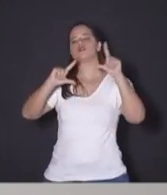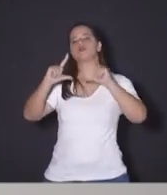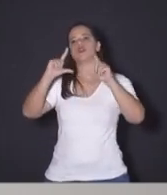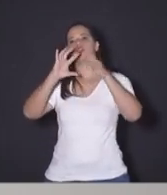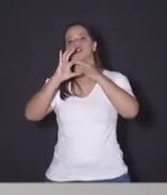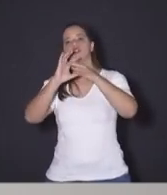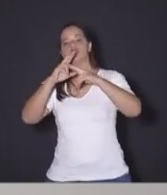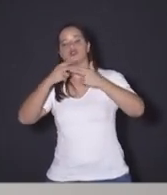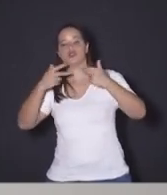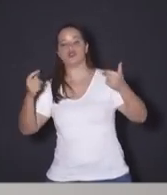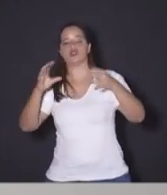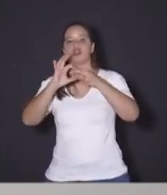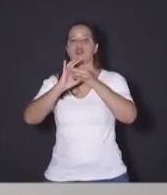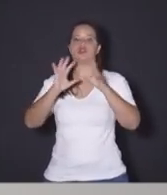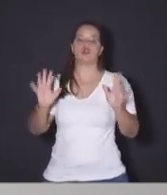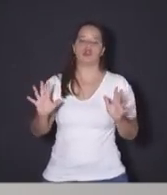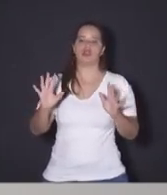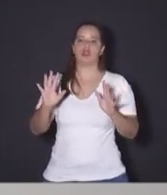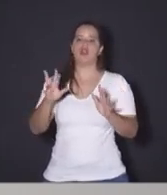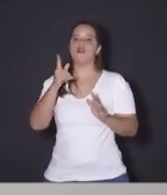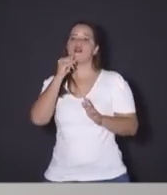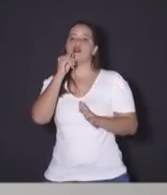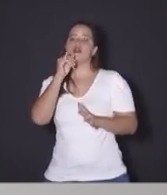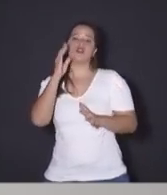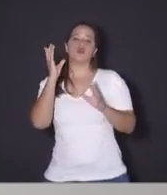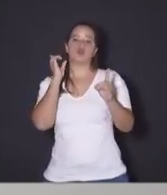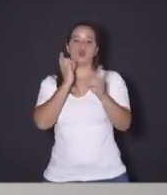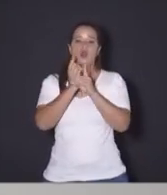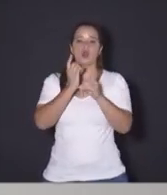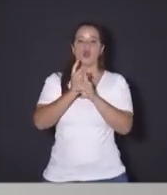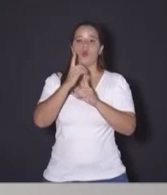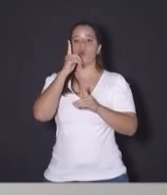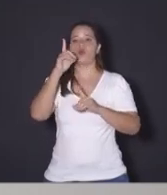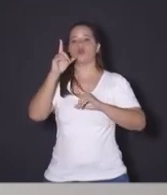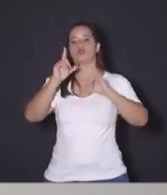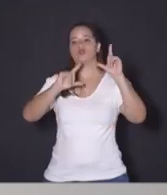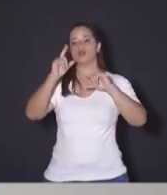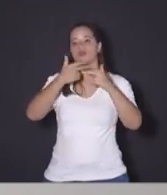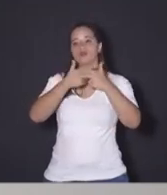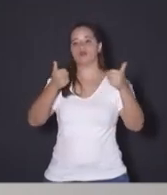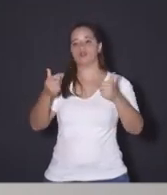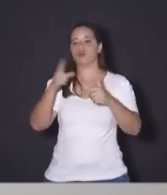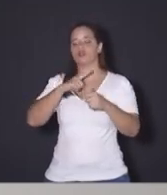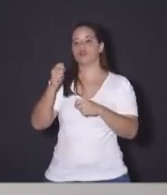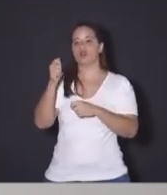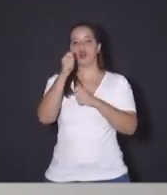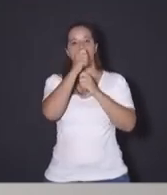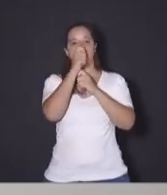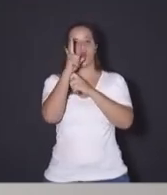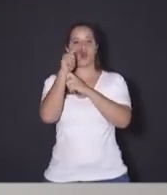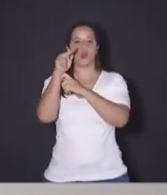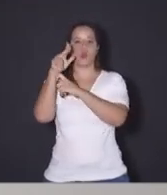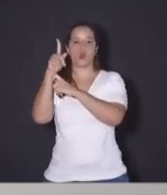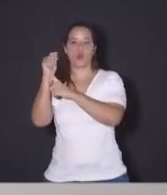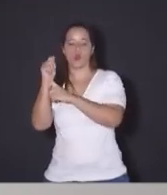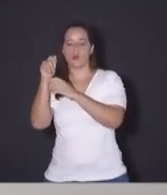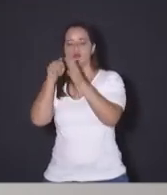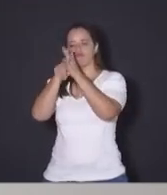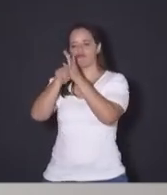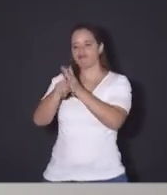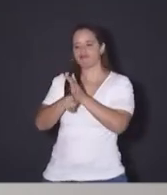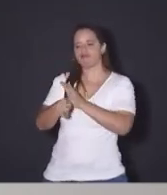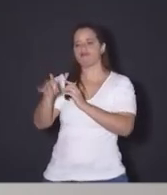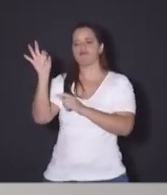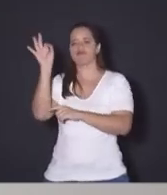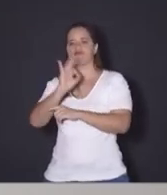ou seja como por exemplo o encontro de mídia livre passado a gente trouxe à lupa a agência de checagem de dados é